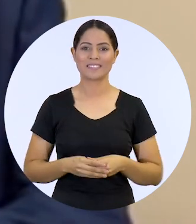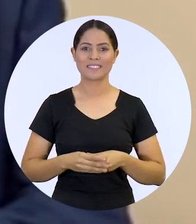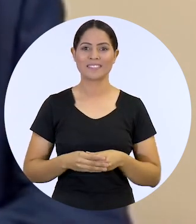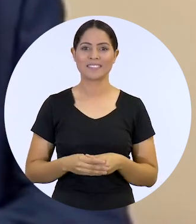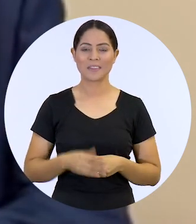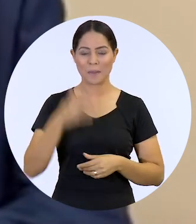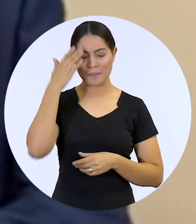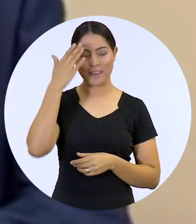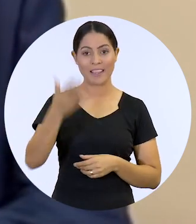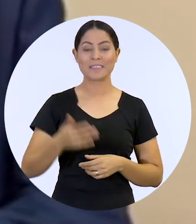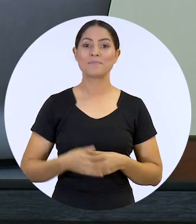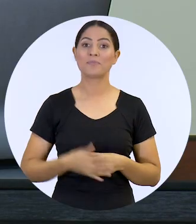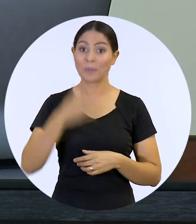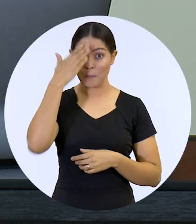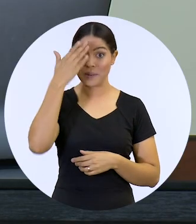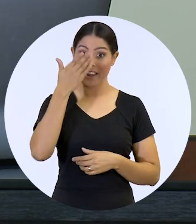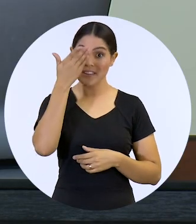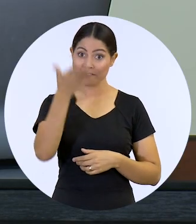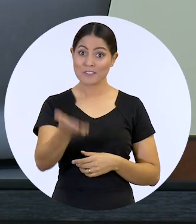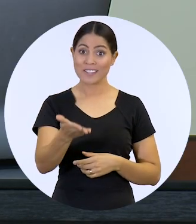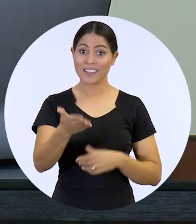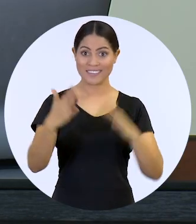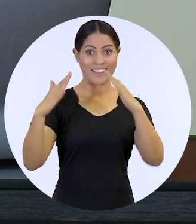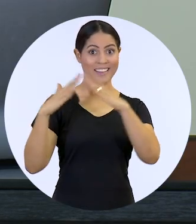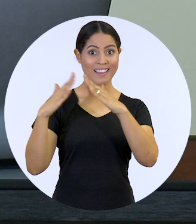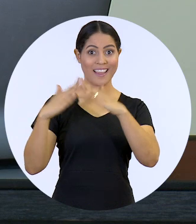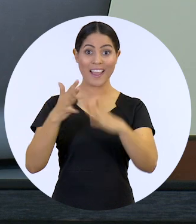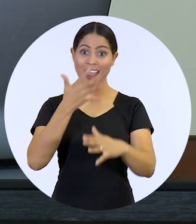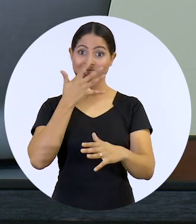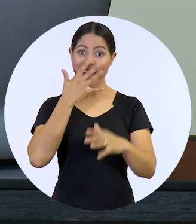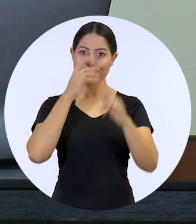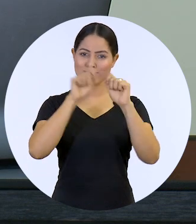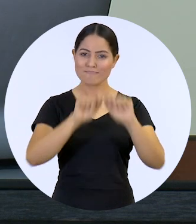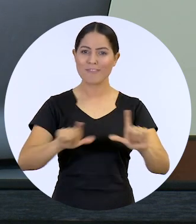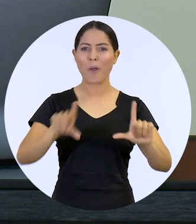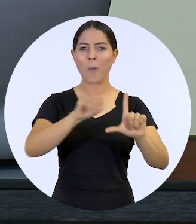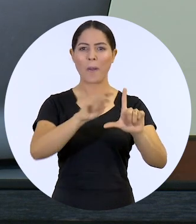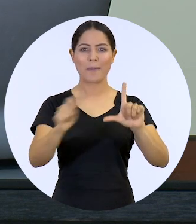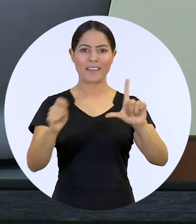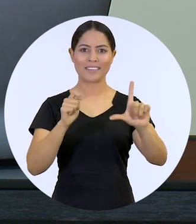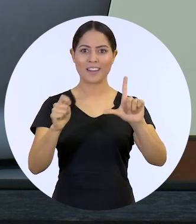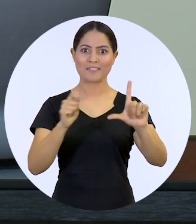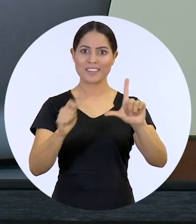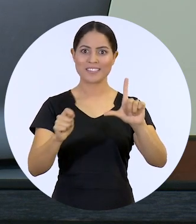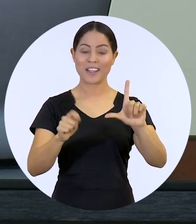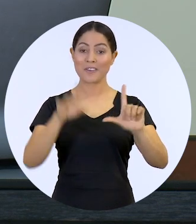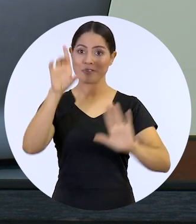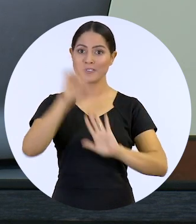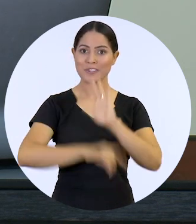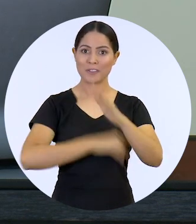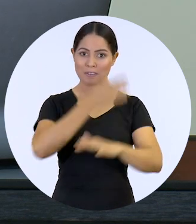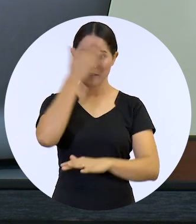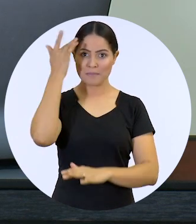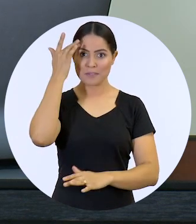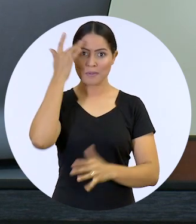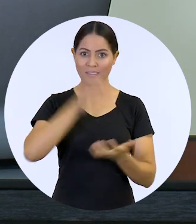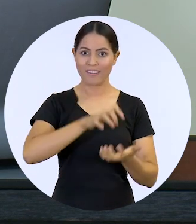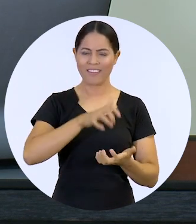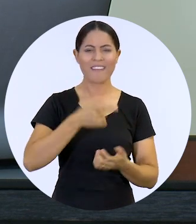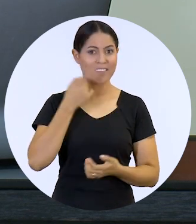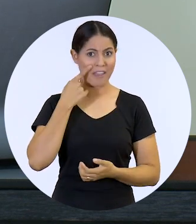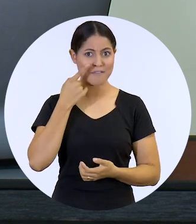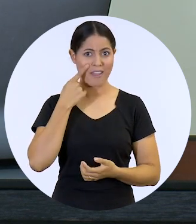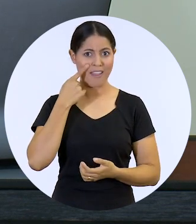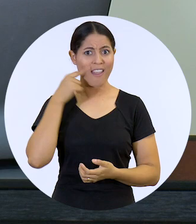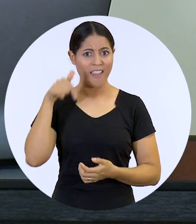Entrevista. Obrigada. E obrigada a você também aí de casa que curtiu com a gente todo este OAB Entrevista sobre o direito dos